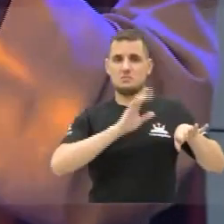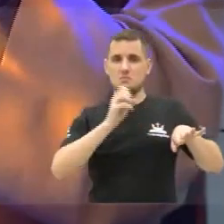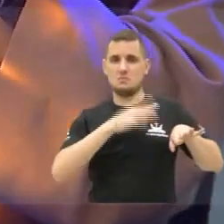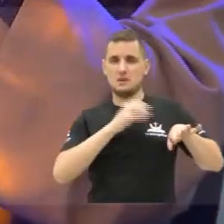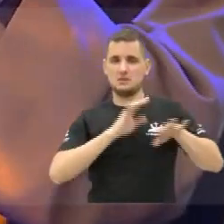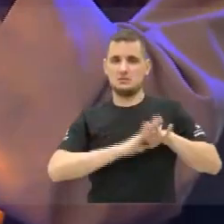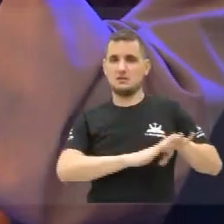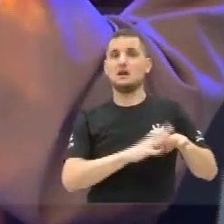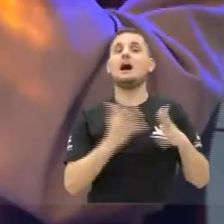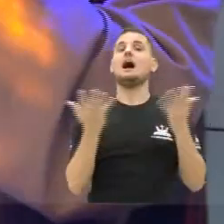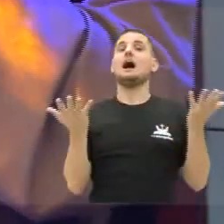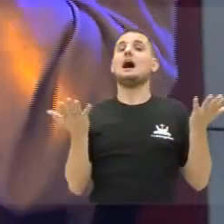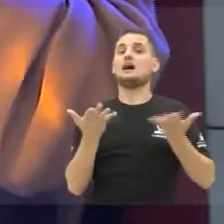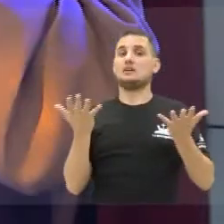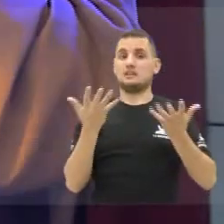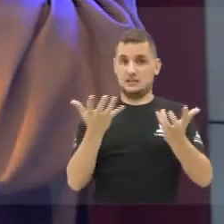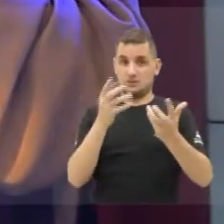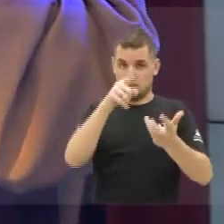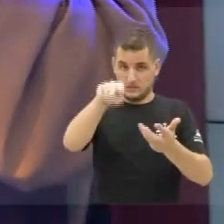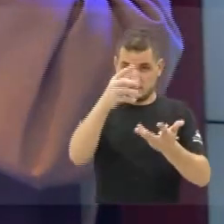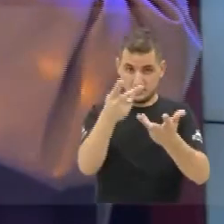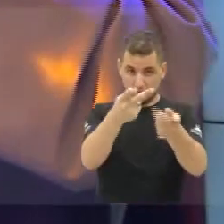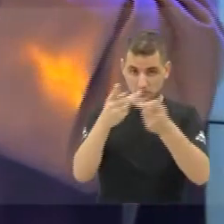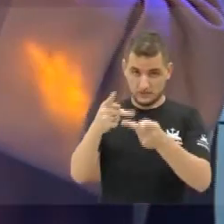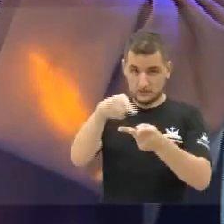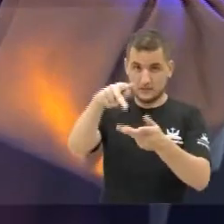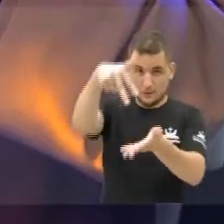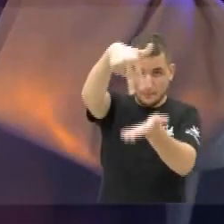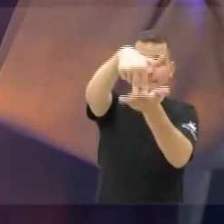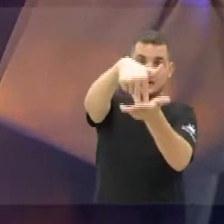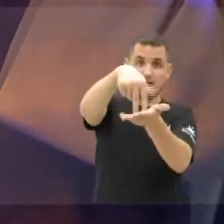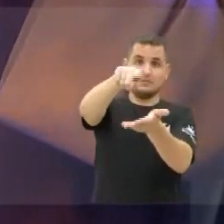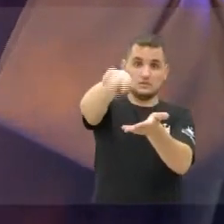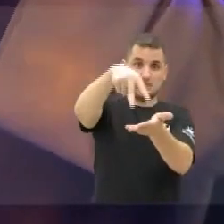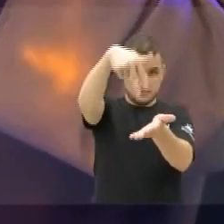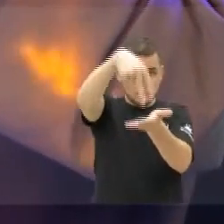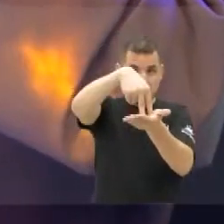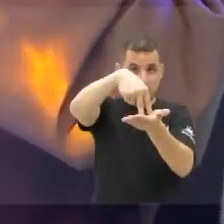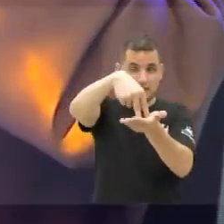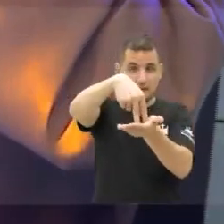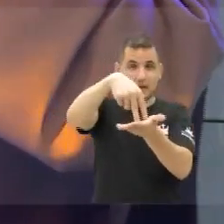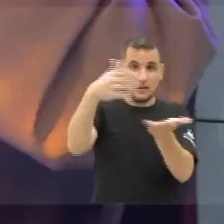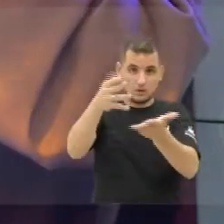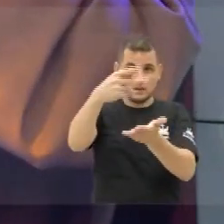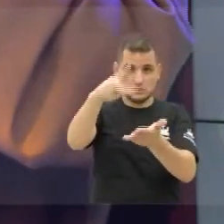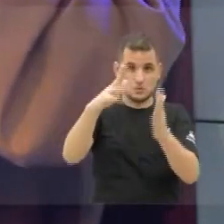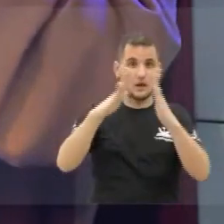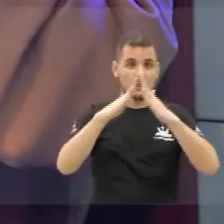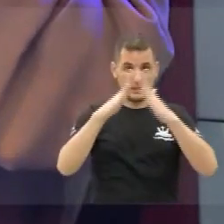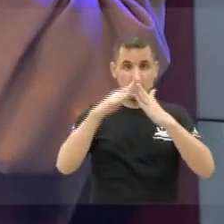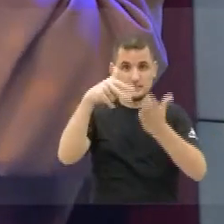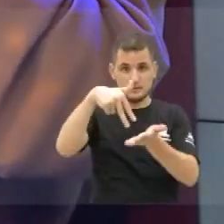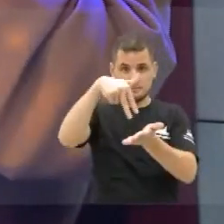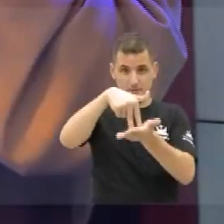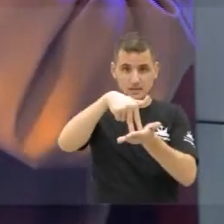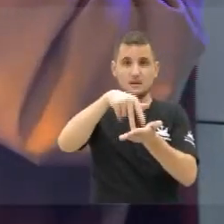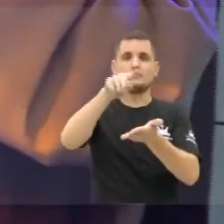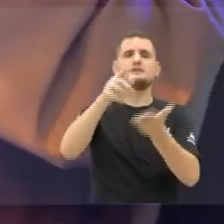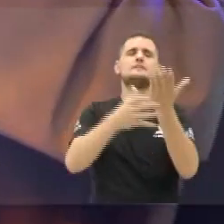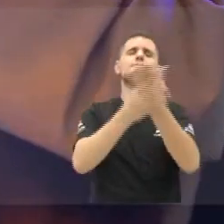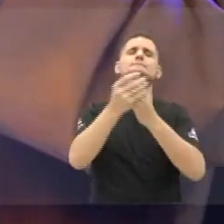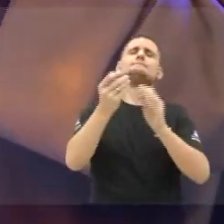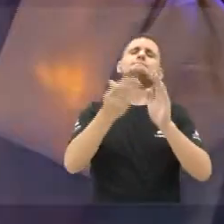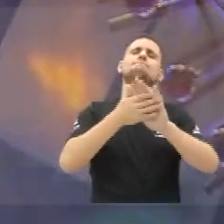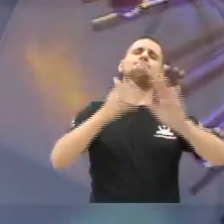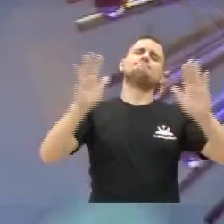Eu quero convidar você a ficar em pé na tua casa. Eu quero convidar você a ficar em pé na tua casa. Eu quero convidar você a erguer teus braços. Deus